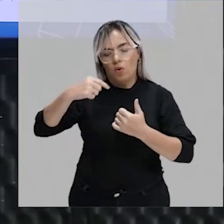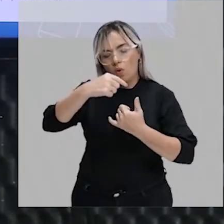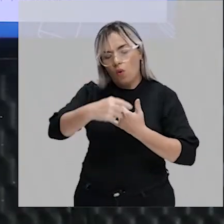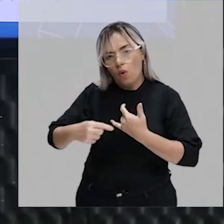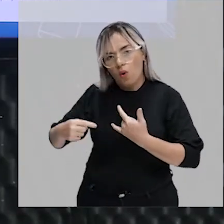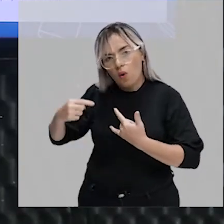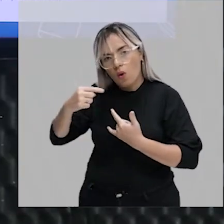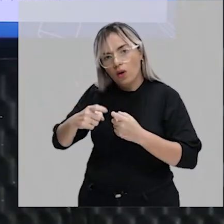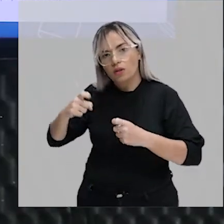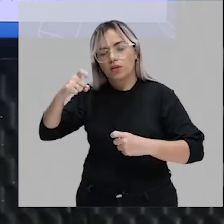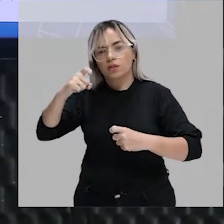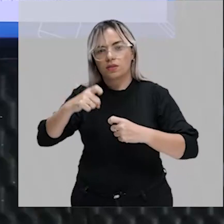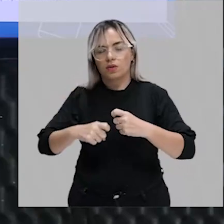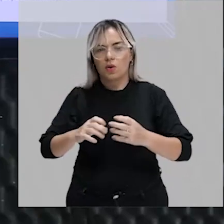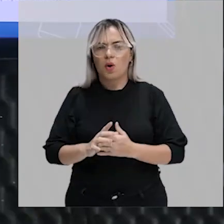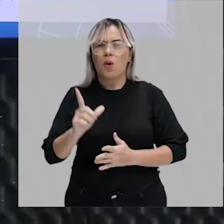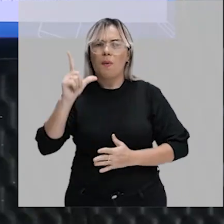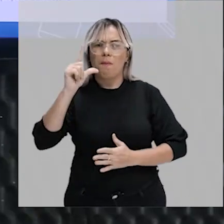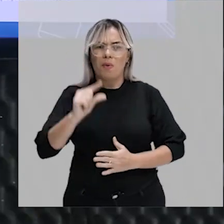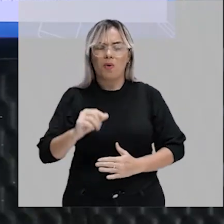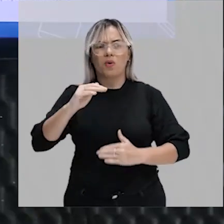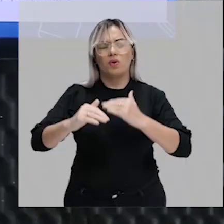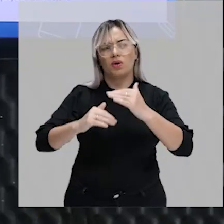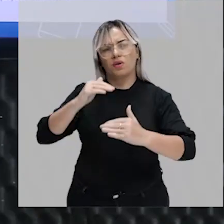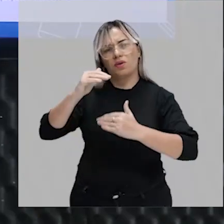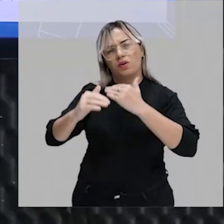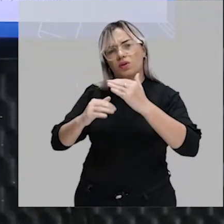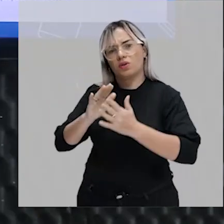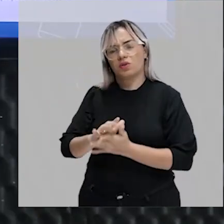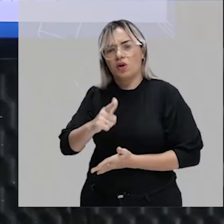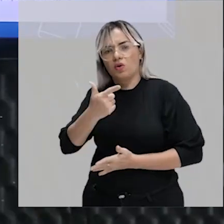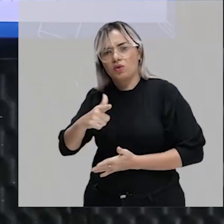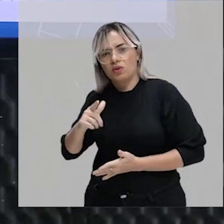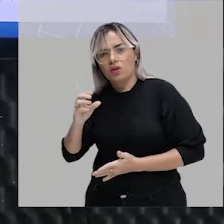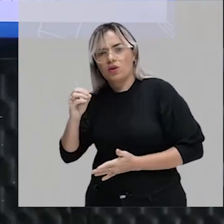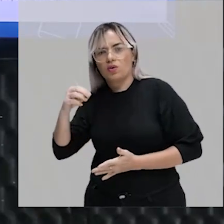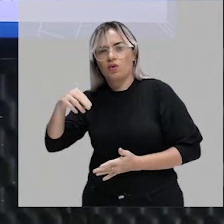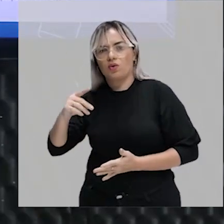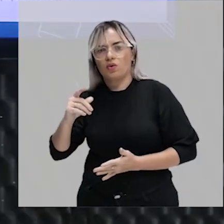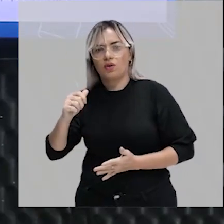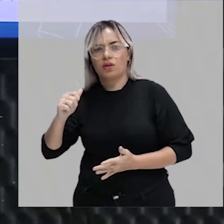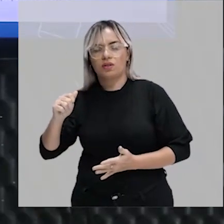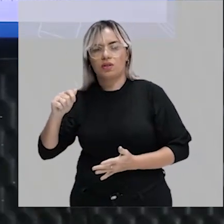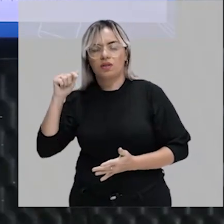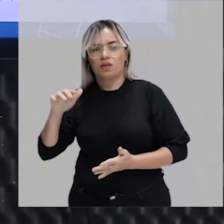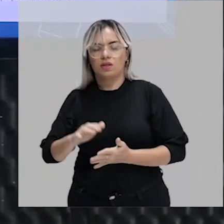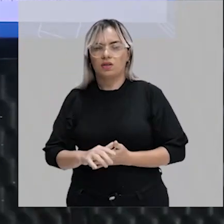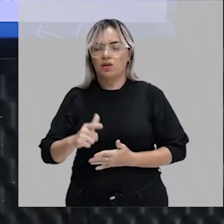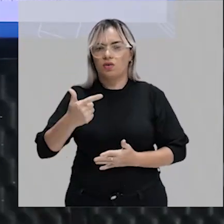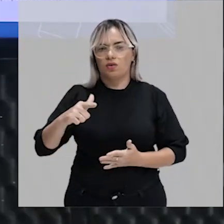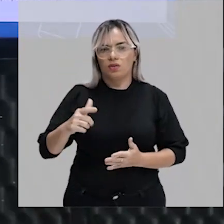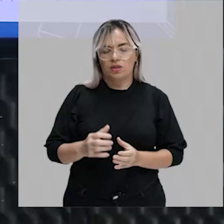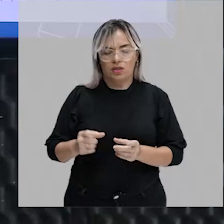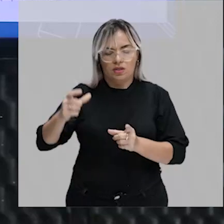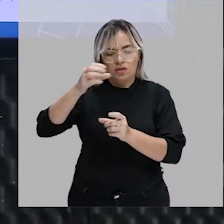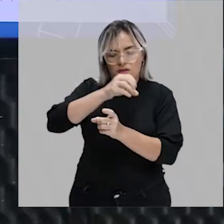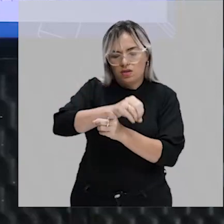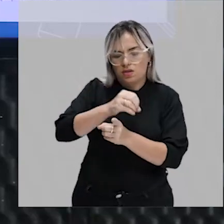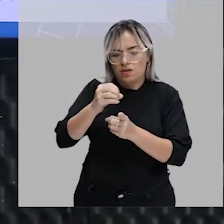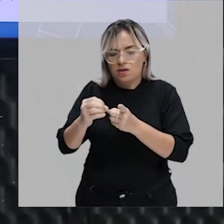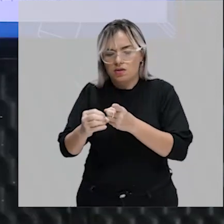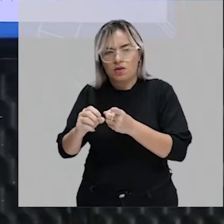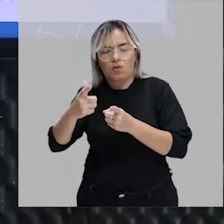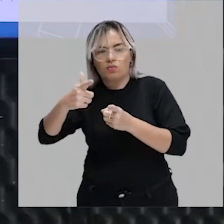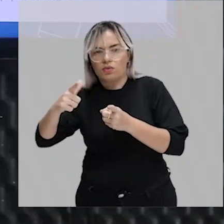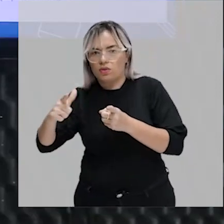desenvolvido, nem vai ter uma gônada desenvolvida, né? Lembra que gônada são os testículos ou os óvulos, tá? Então, eles